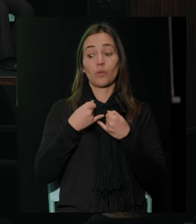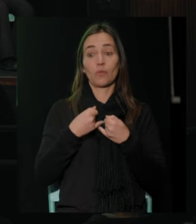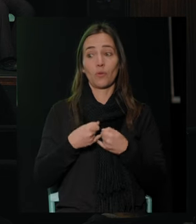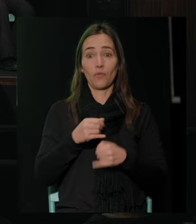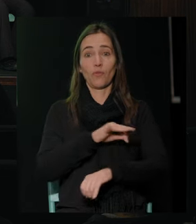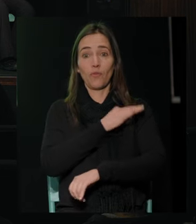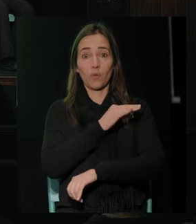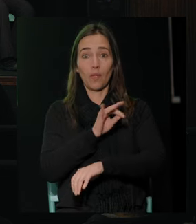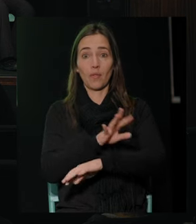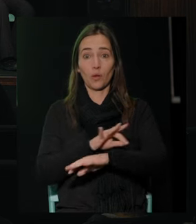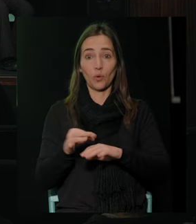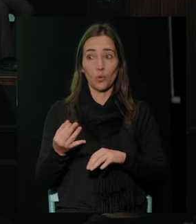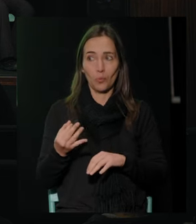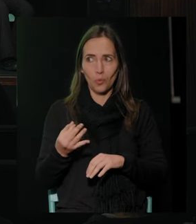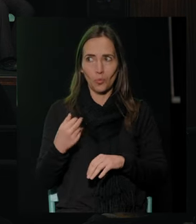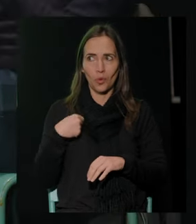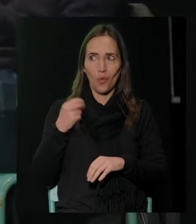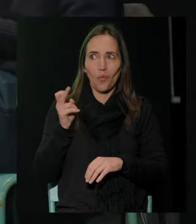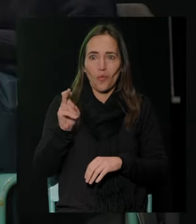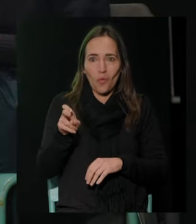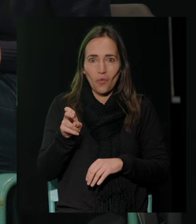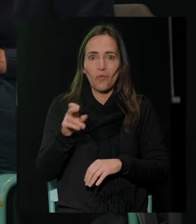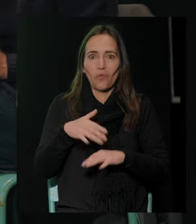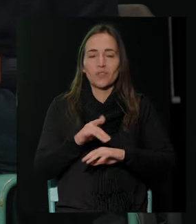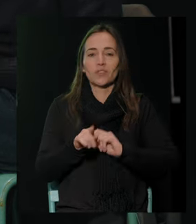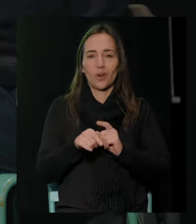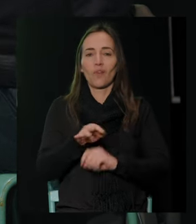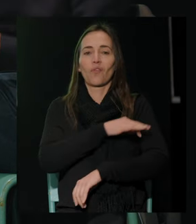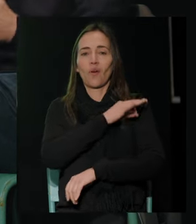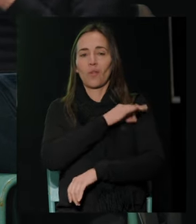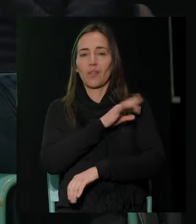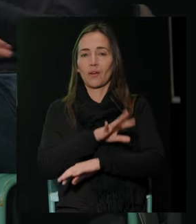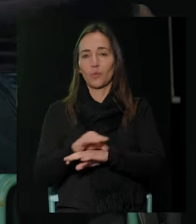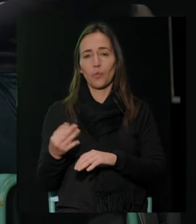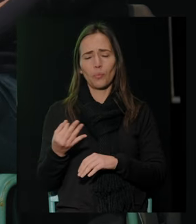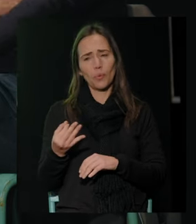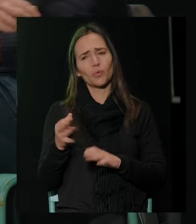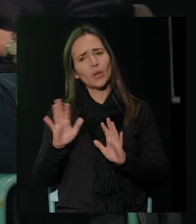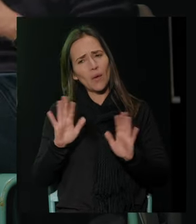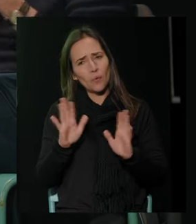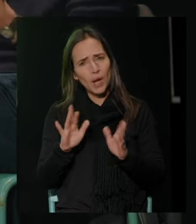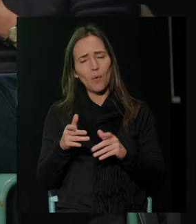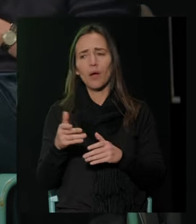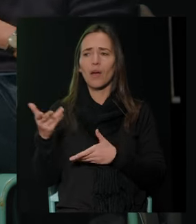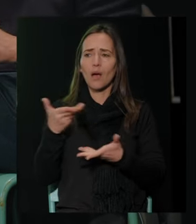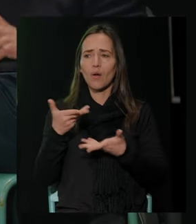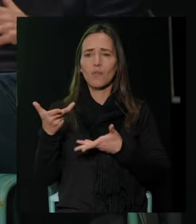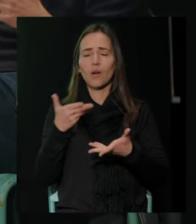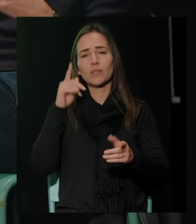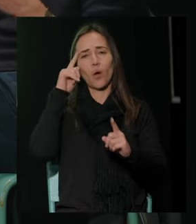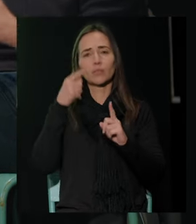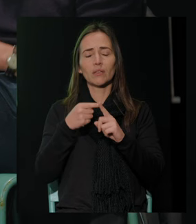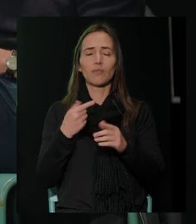Faculdade de Arquitetura do Porto, mas o que eu vou fazer à Faculdade de Arquitetura do Porto? Não, a conversa era mais no sentido